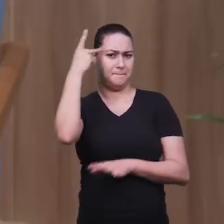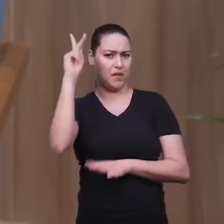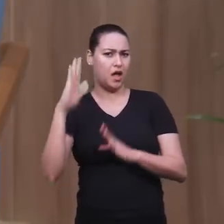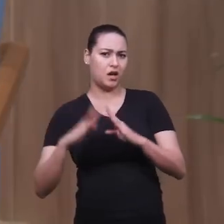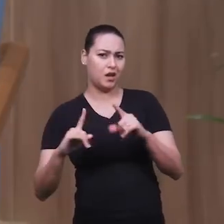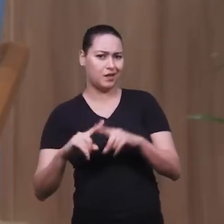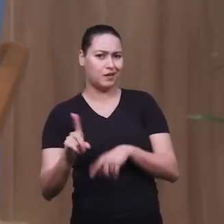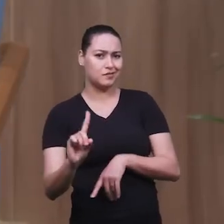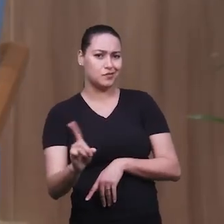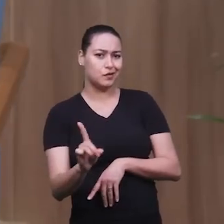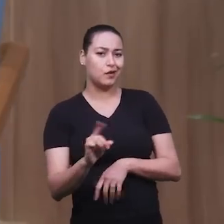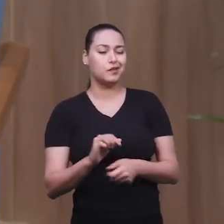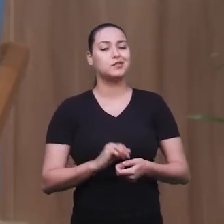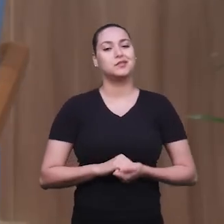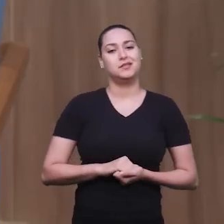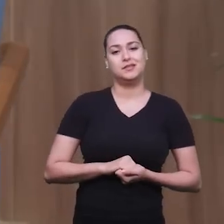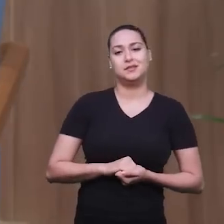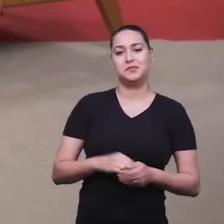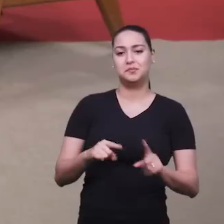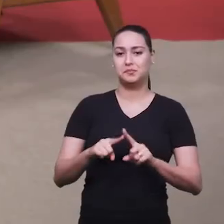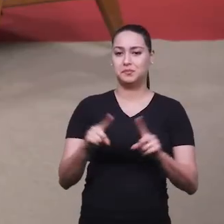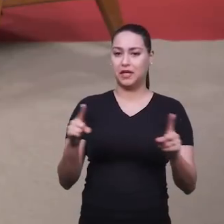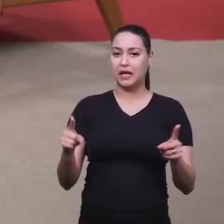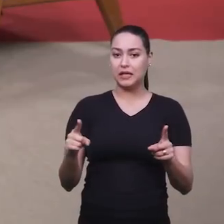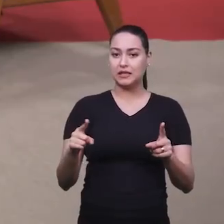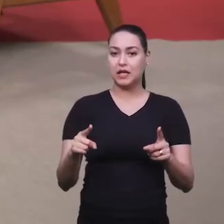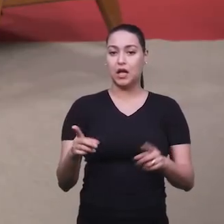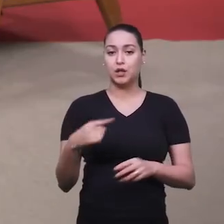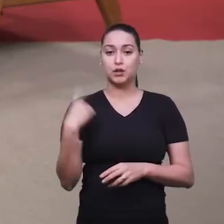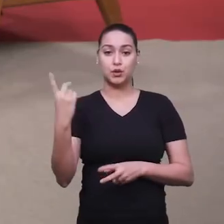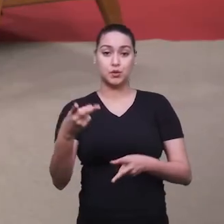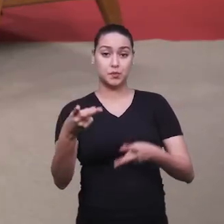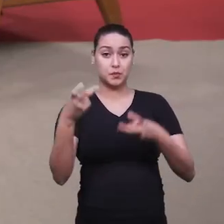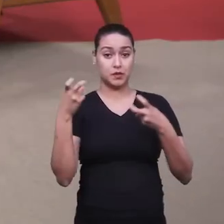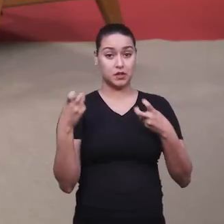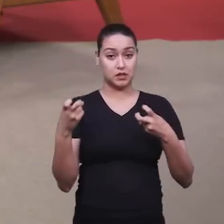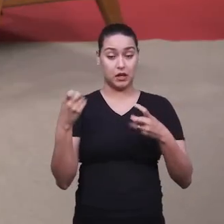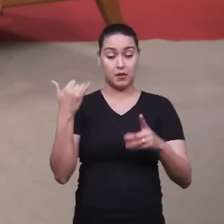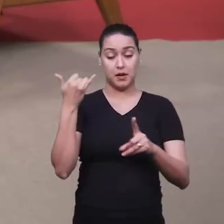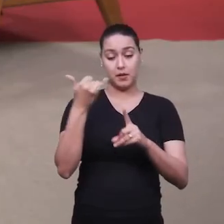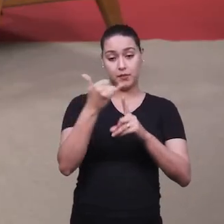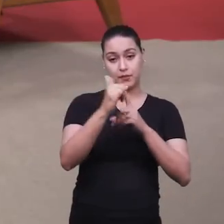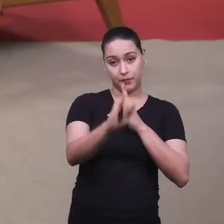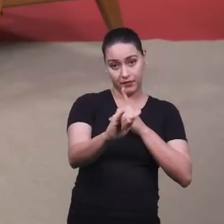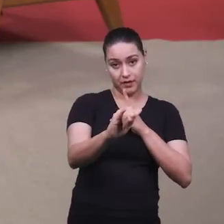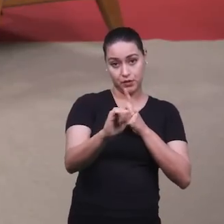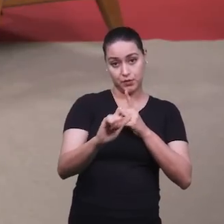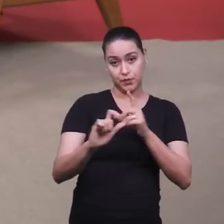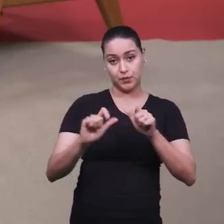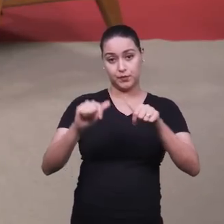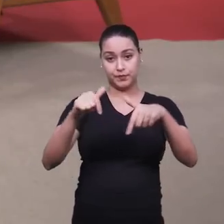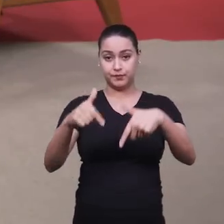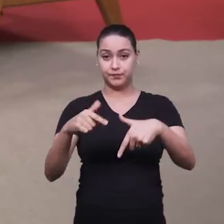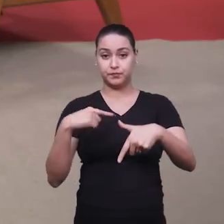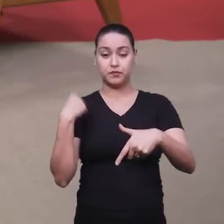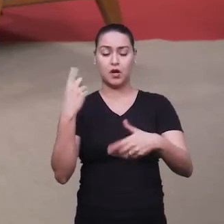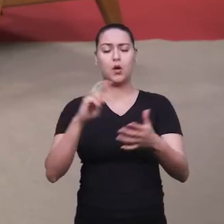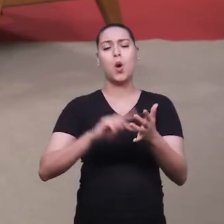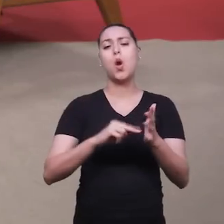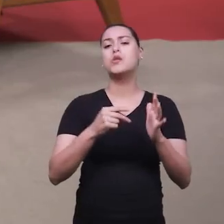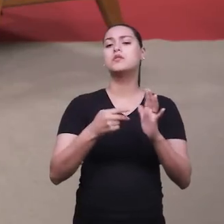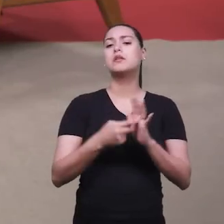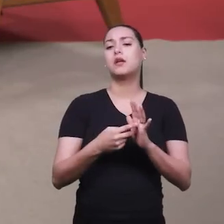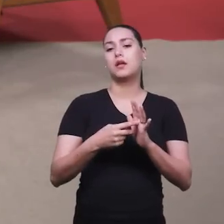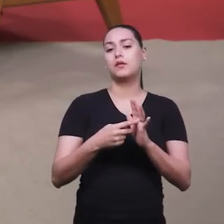uma demanda para a igreja. Não, no Novo Testamento. No Novo Testamento. Mas o que nós extraímos daqui é a aplicação